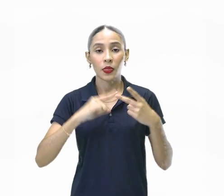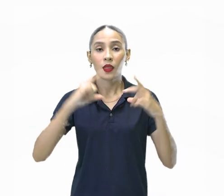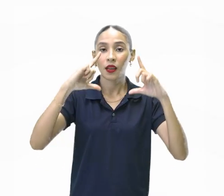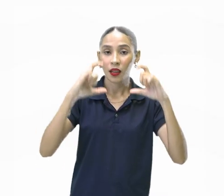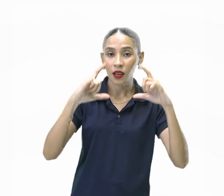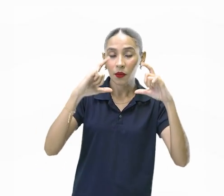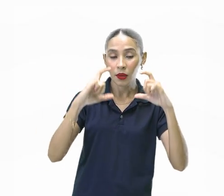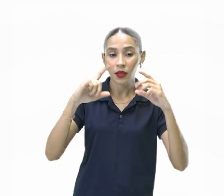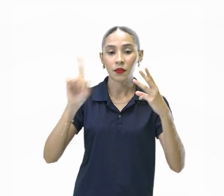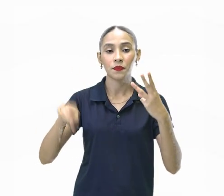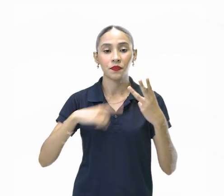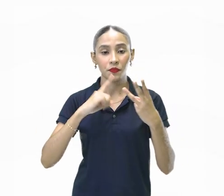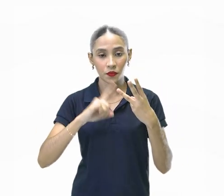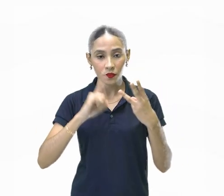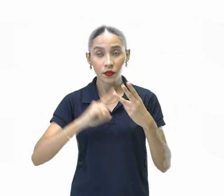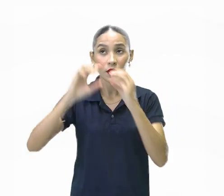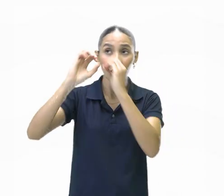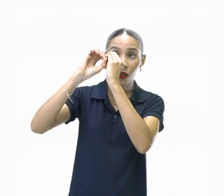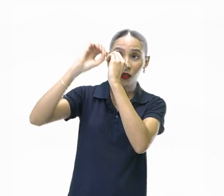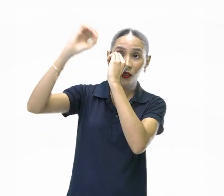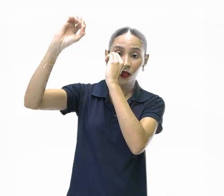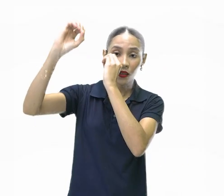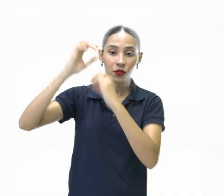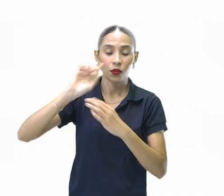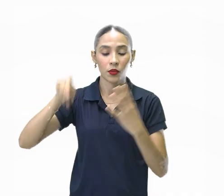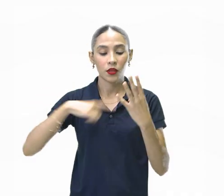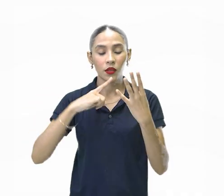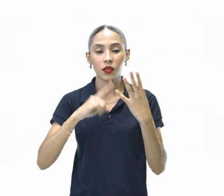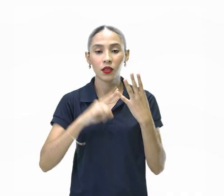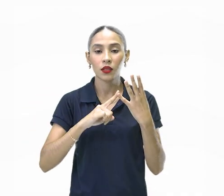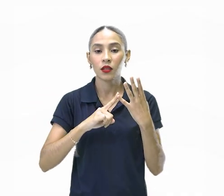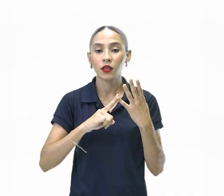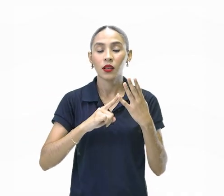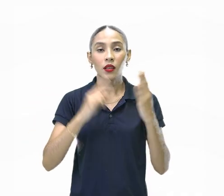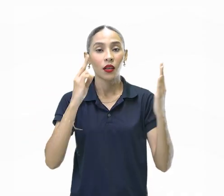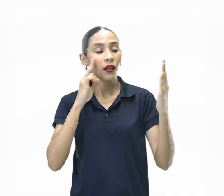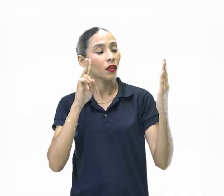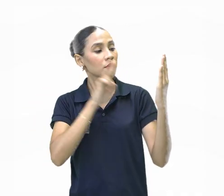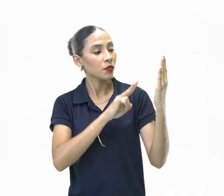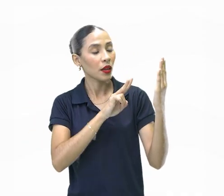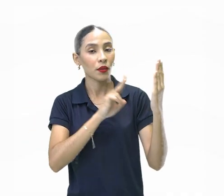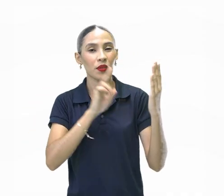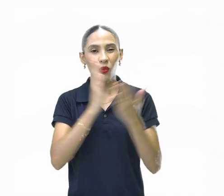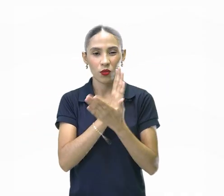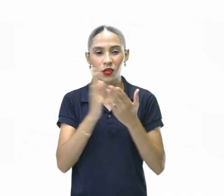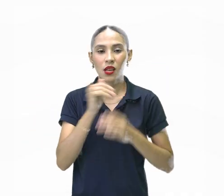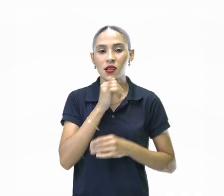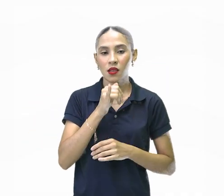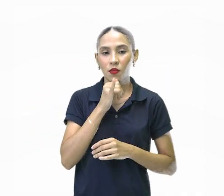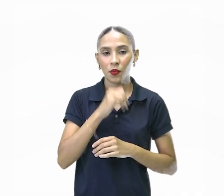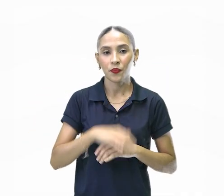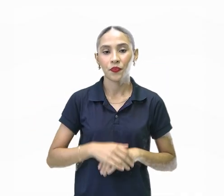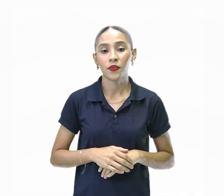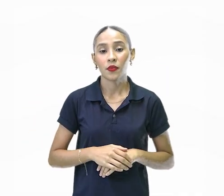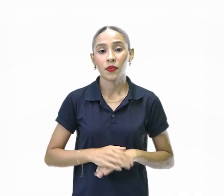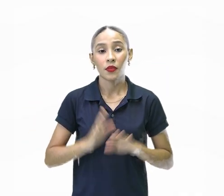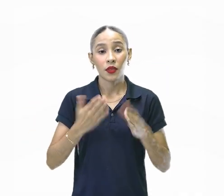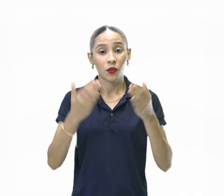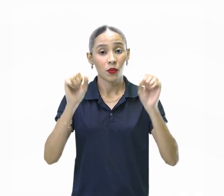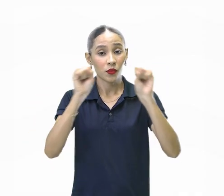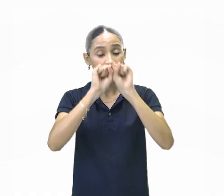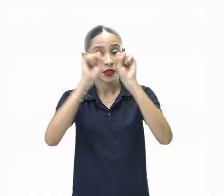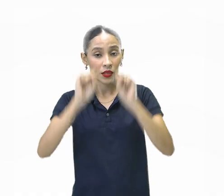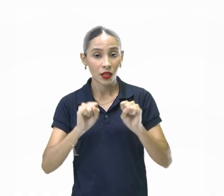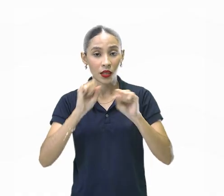Câmeras fotográficas, telescópios e também espelhos, são alguns exemplos. Esses sistemas